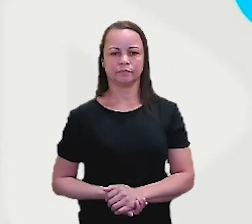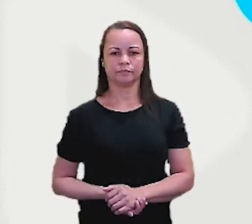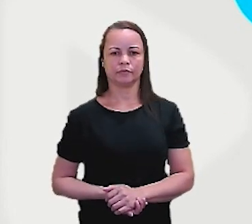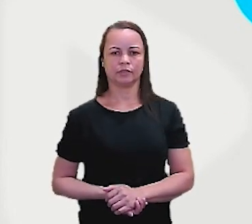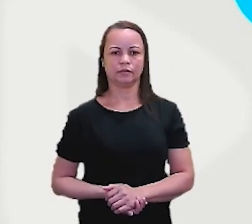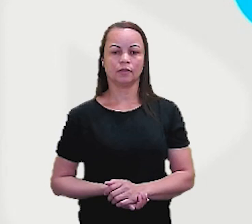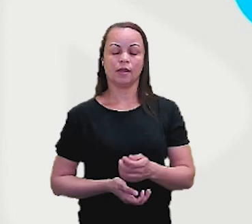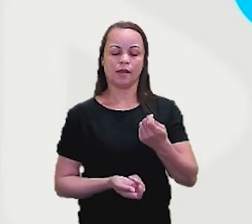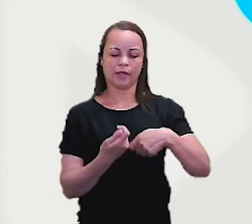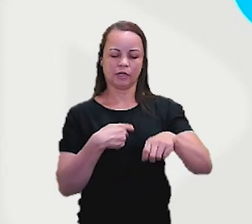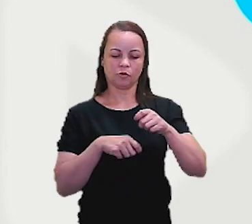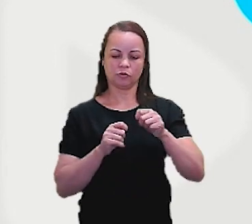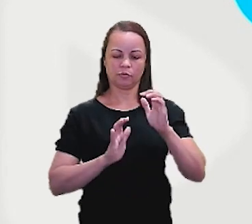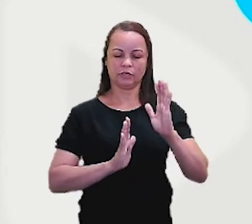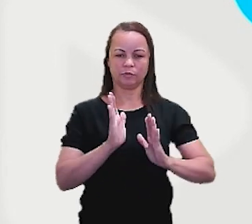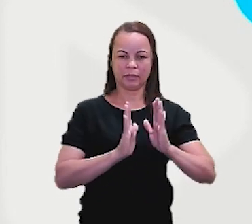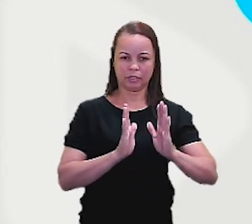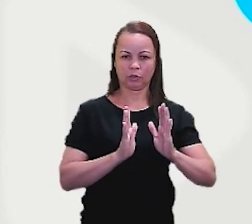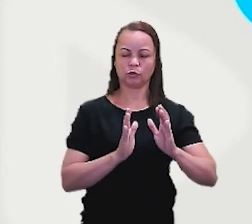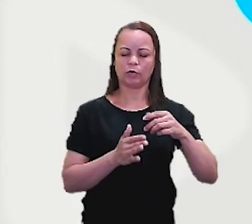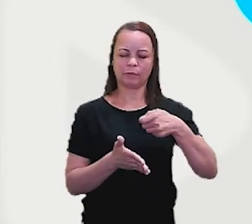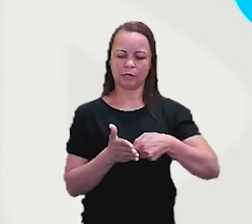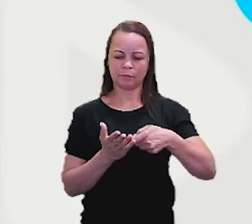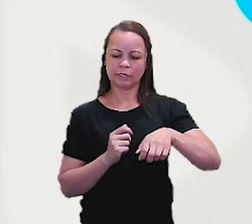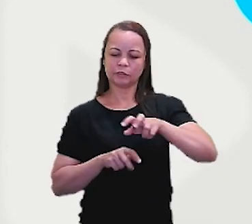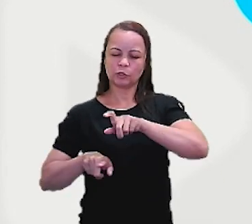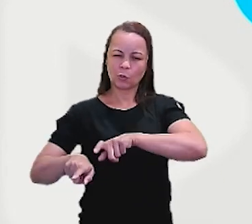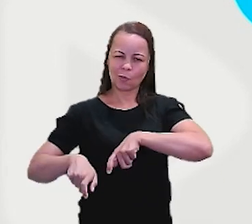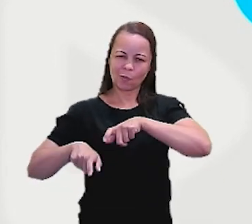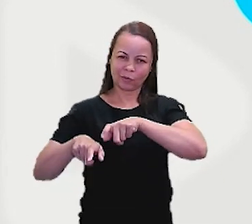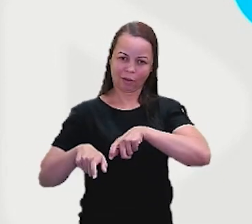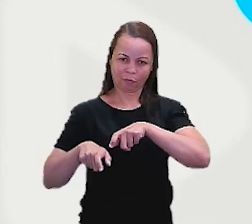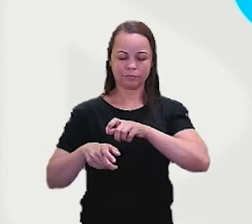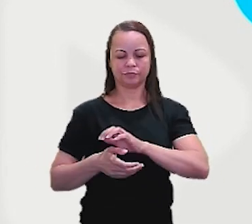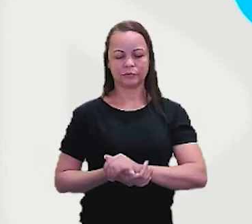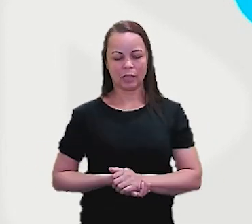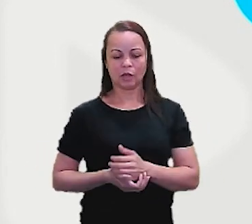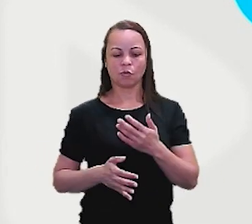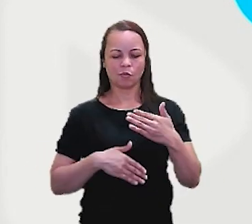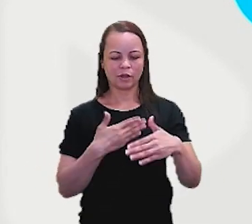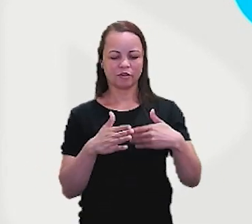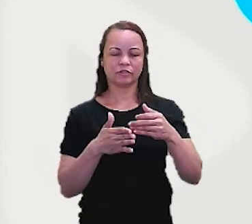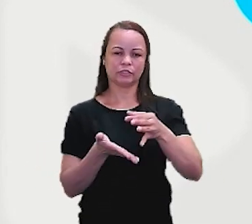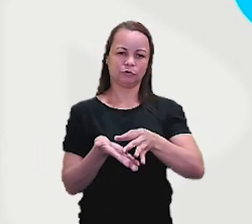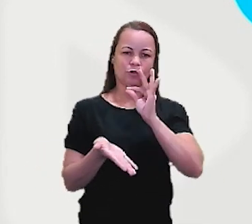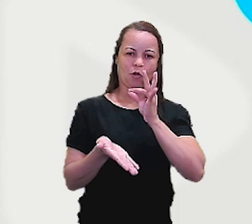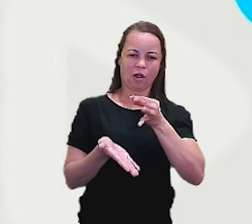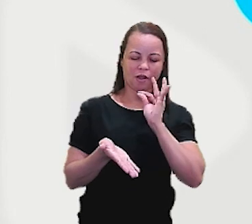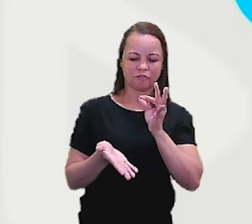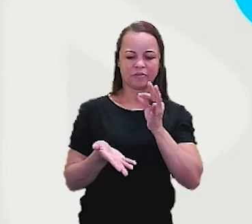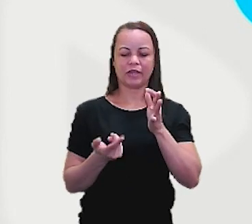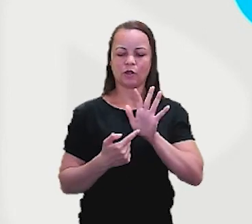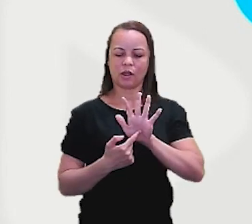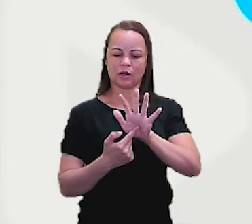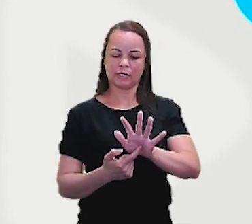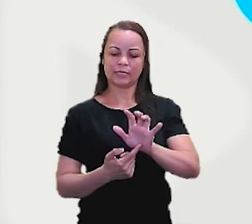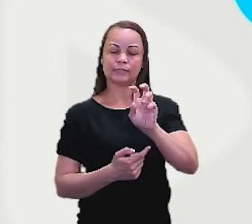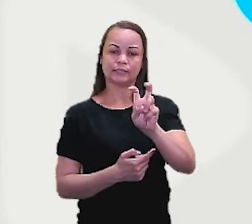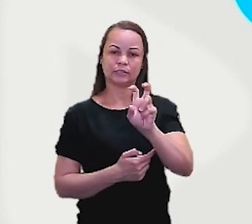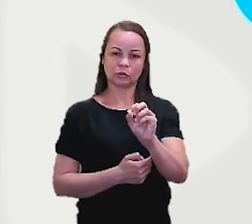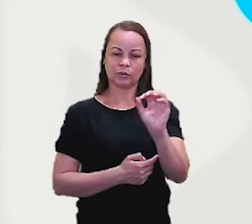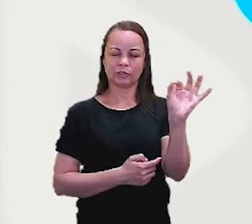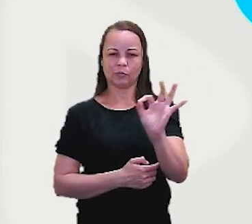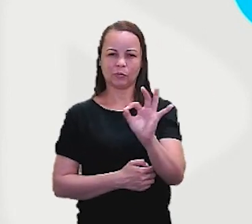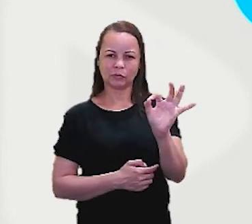A economia deste período era predominantemente rural, com ênfase na produção de café, que correspondia a mais de